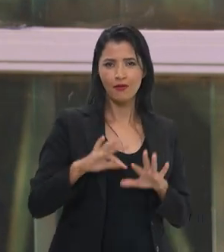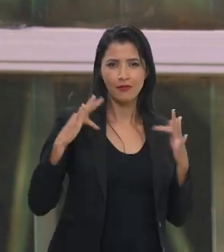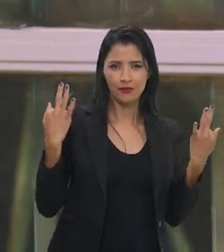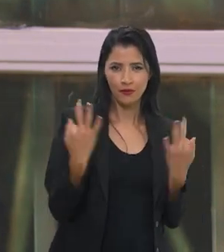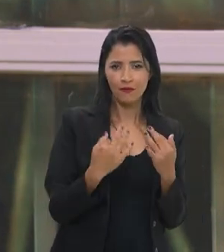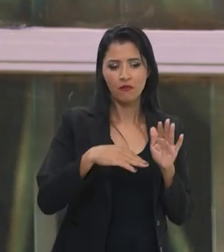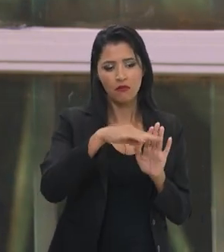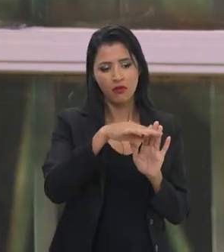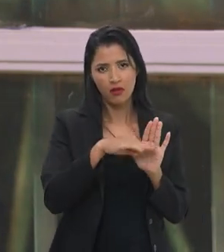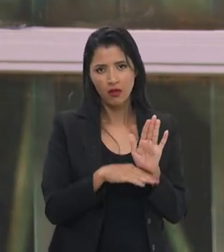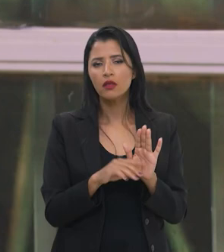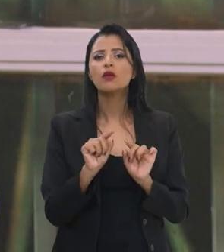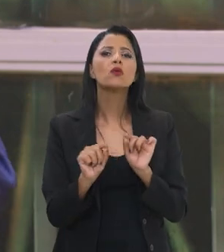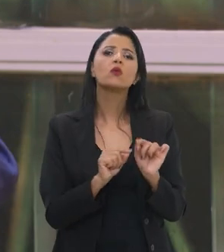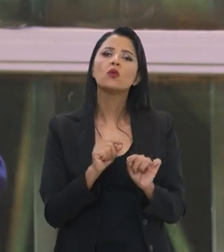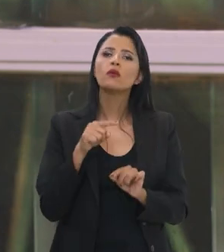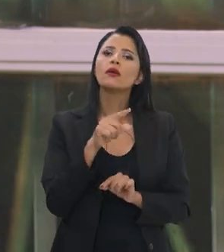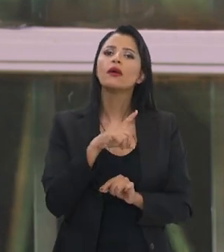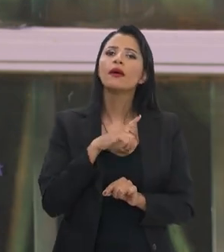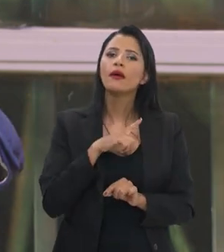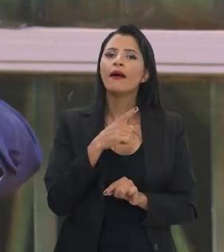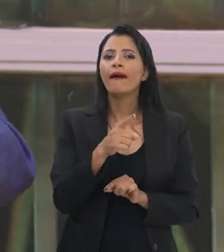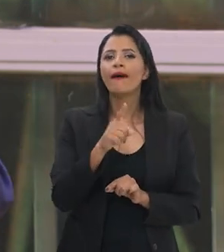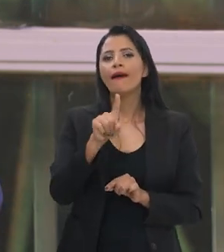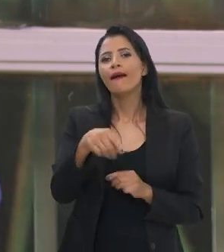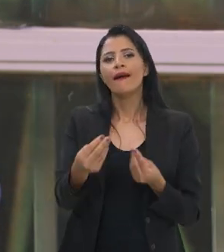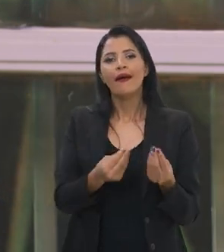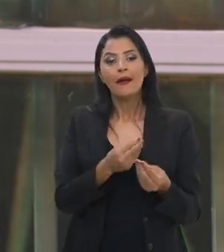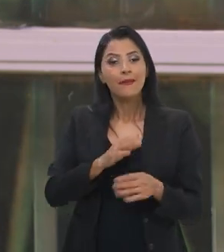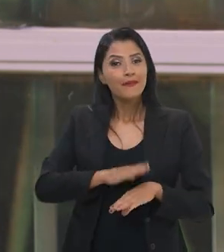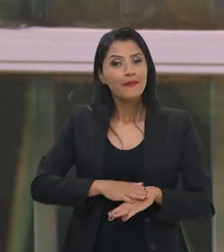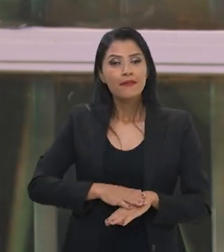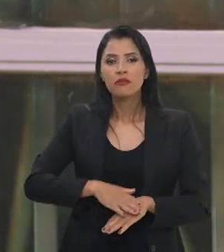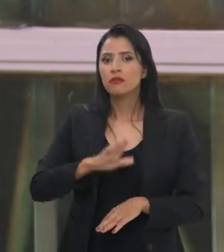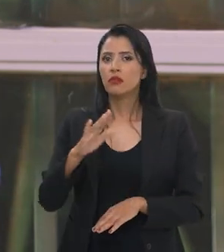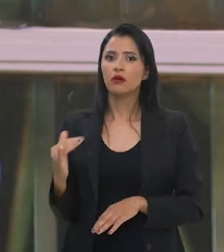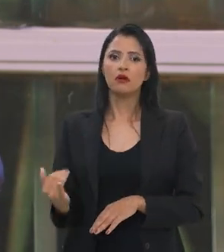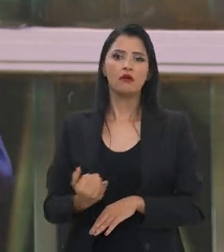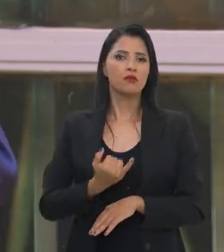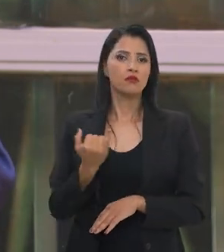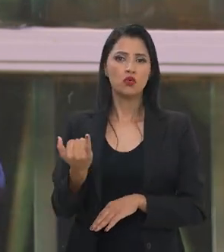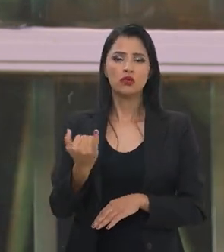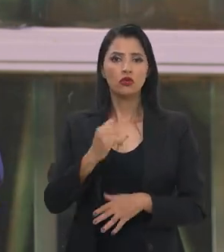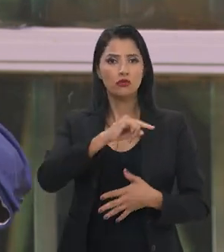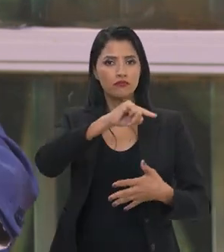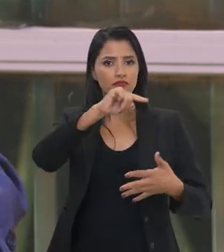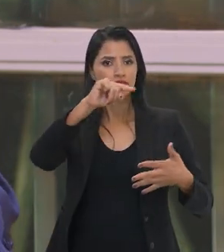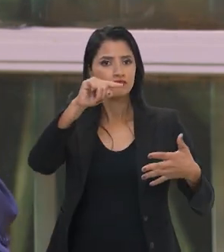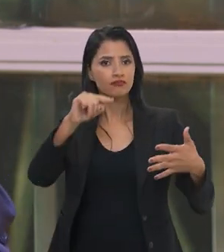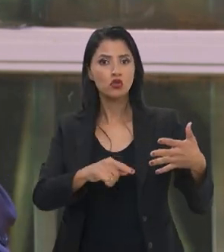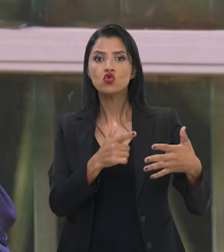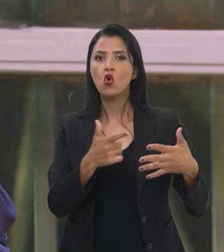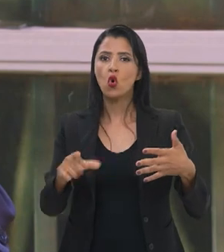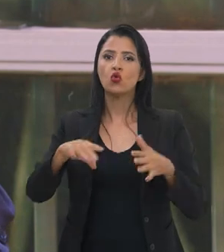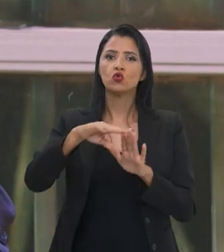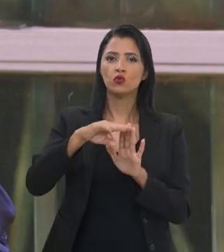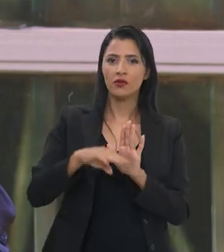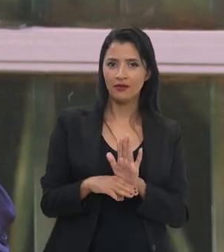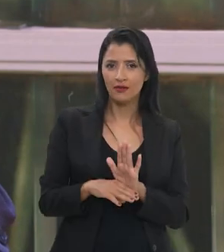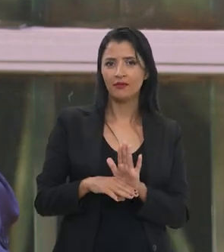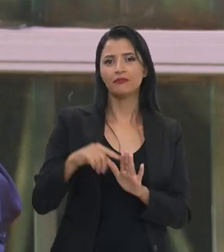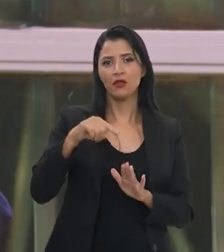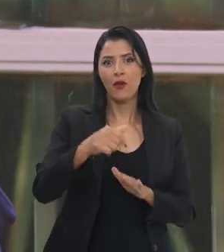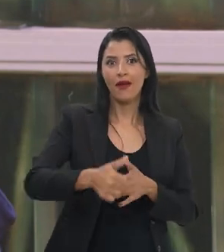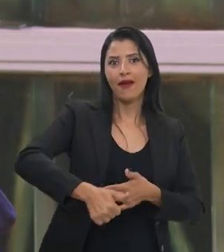Família ele é vamos dizer assim aquela parte mais importante de um conjunto grande de outros